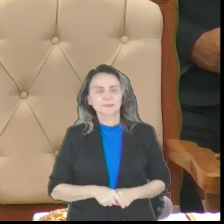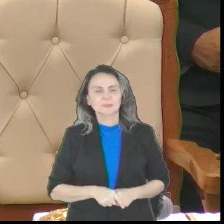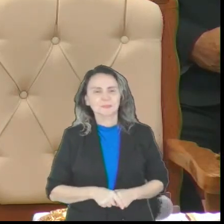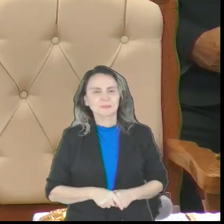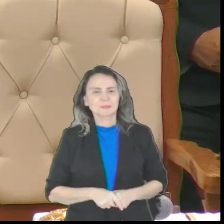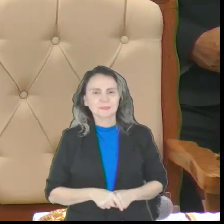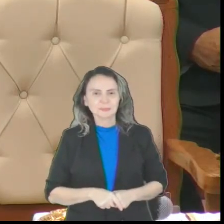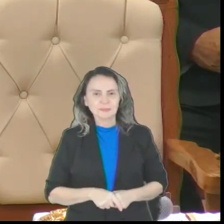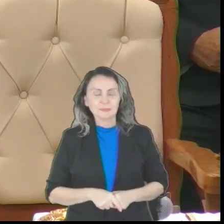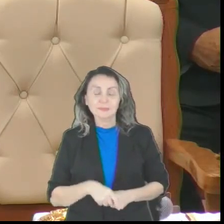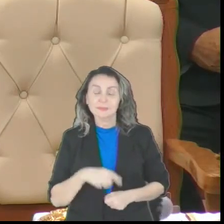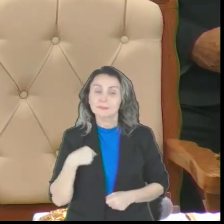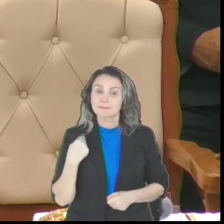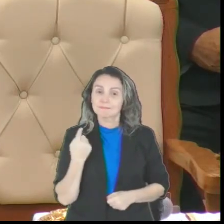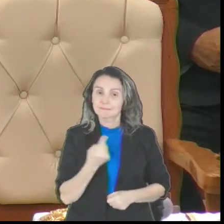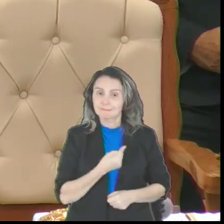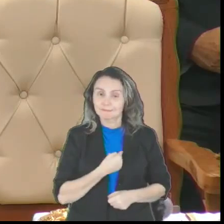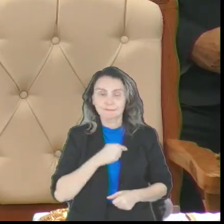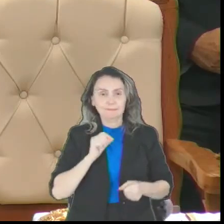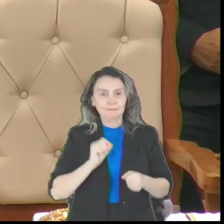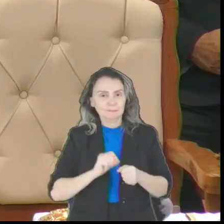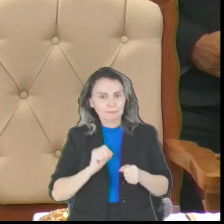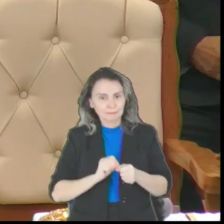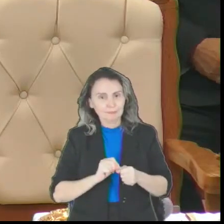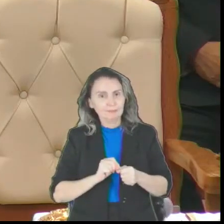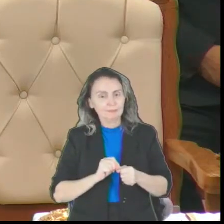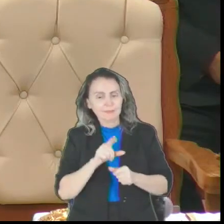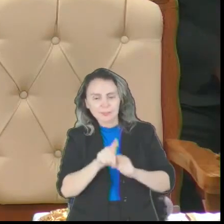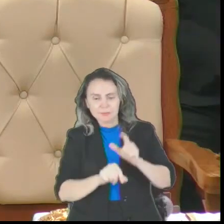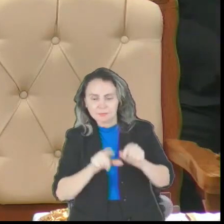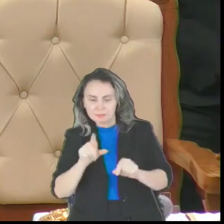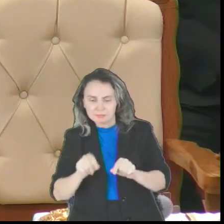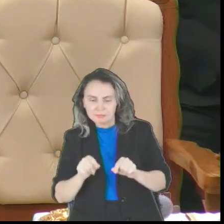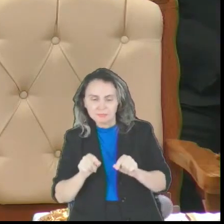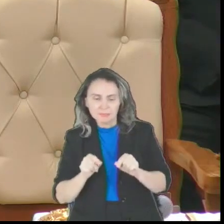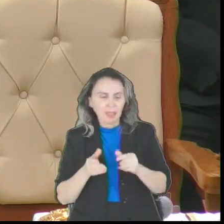Tudo que nós vamos fazer na vida, irmãos, tem um preço, todos nós.